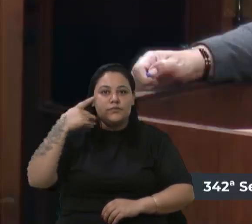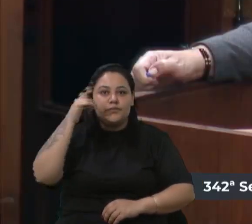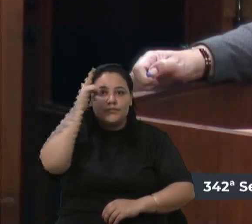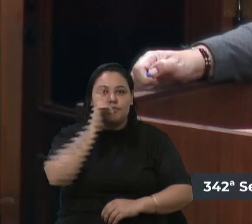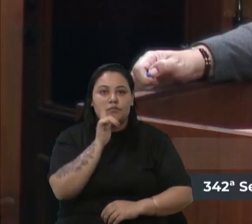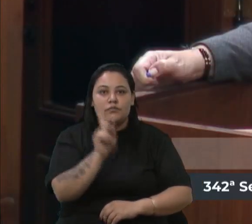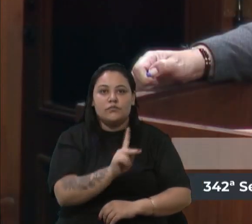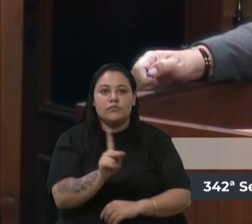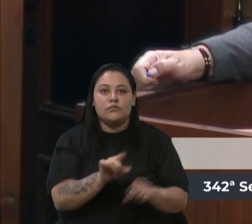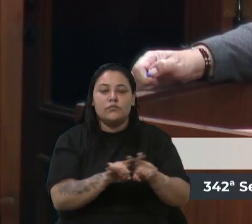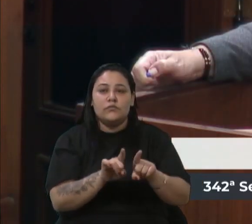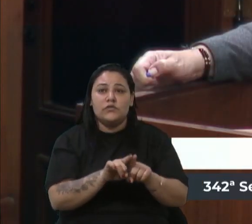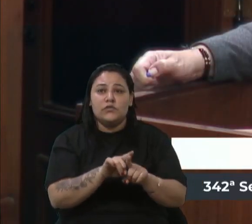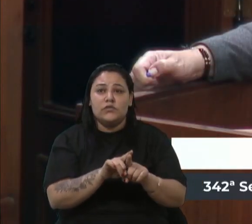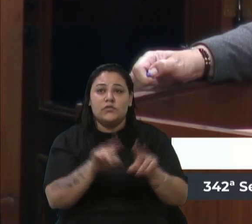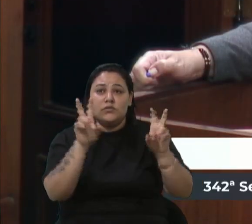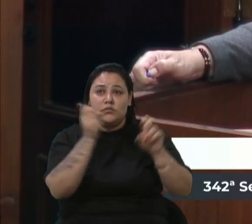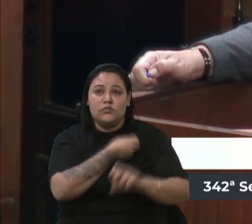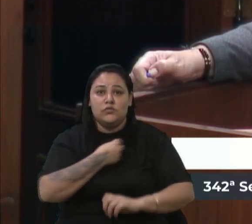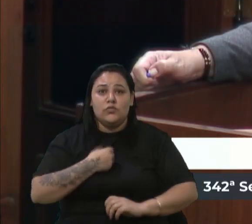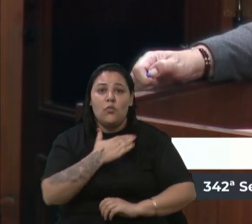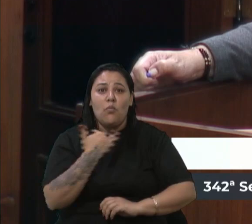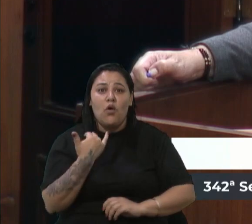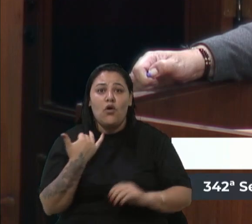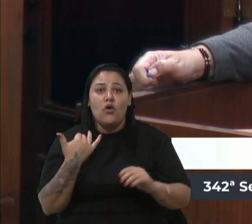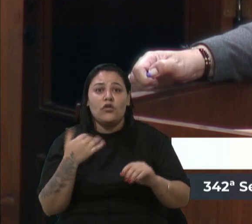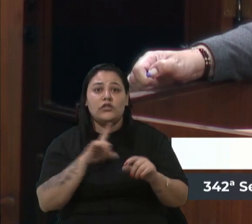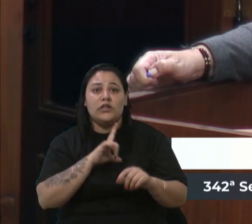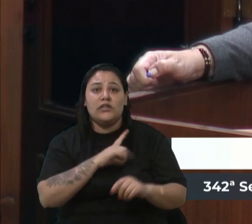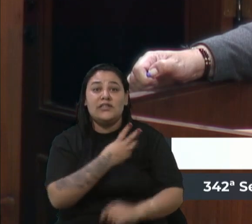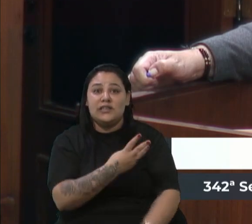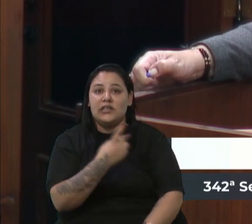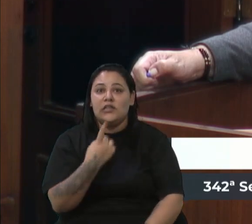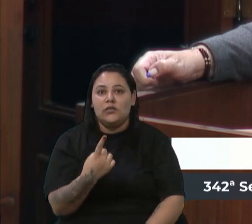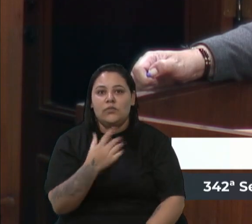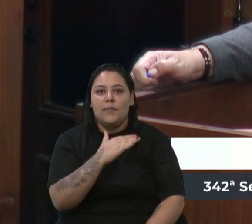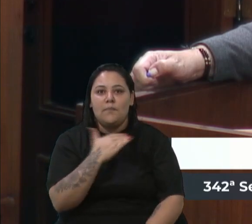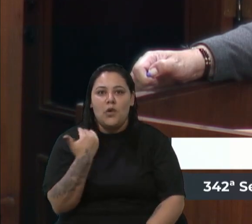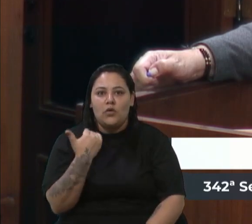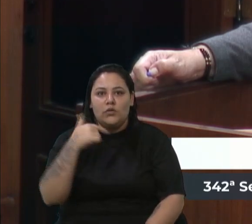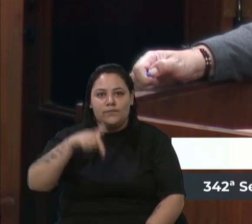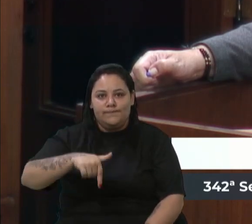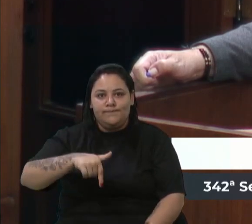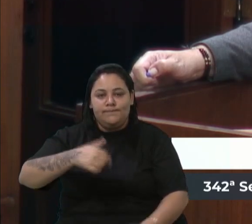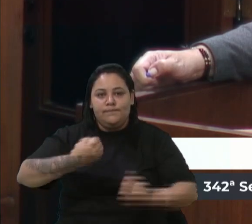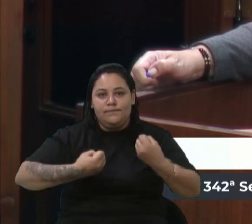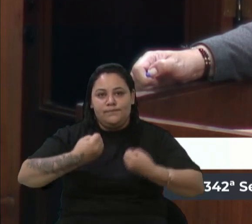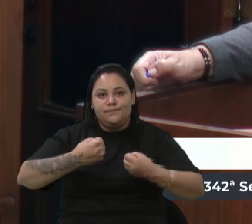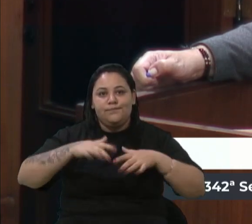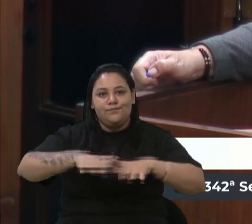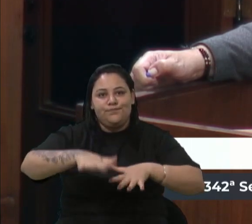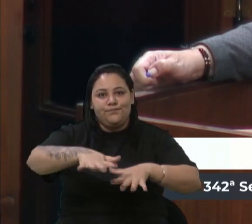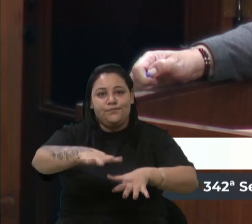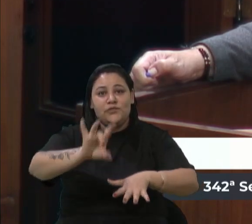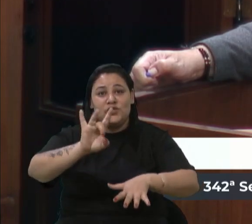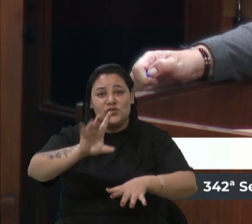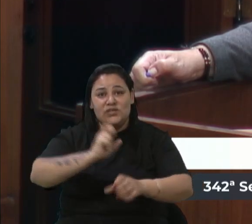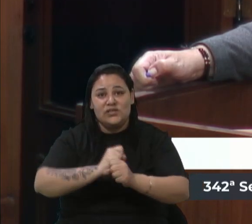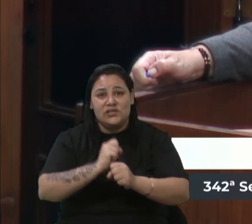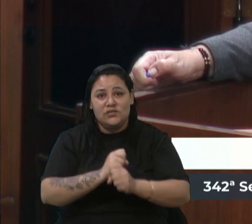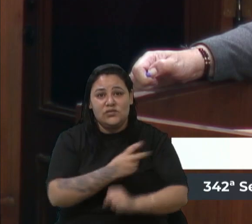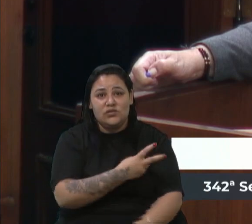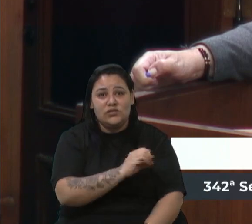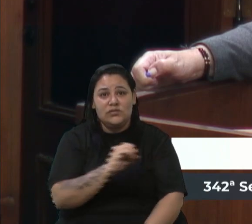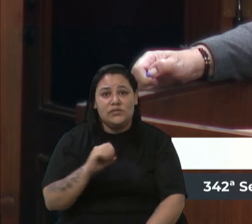sobre esses números de mortes, vereador Lucas, 31 mortes no trânsito somente esse ano, e de 2007 até o